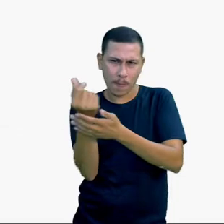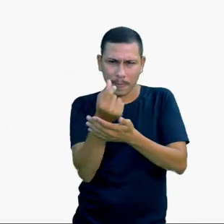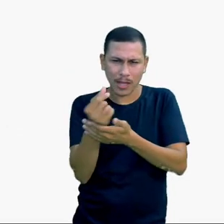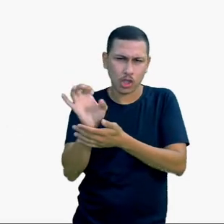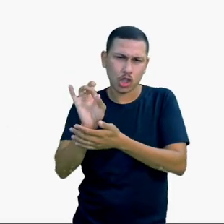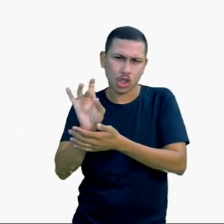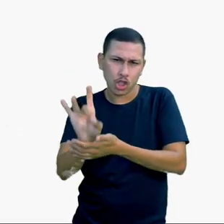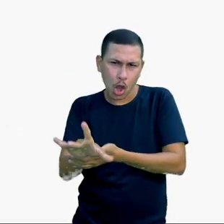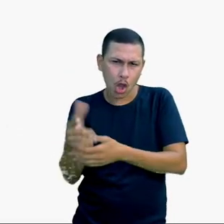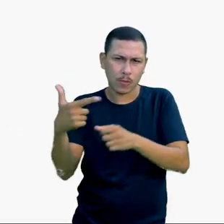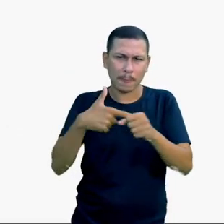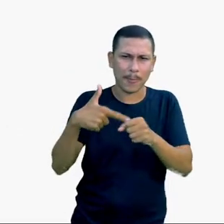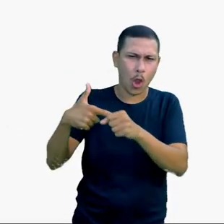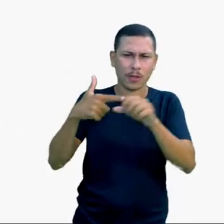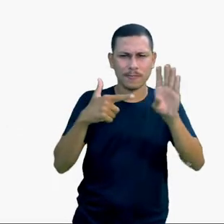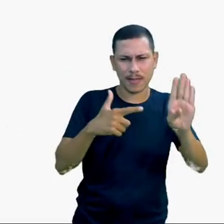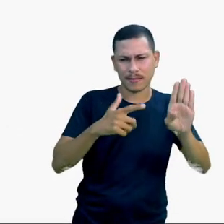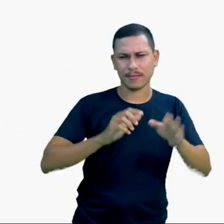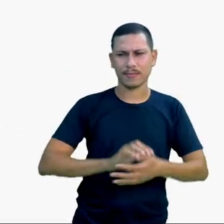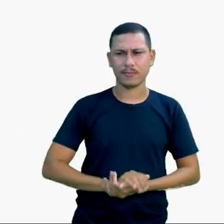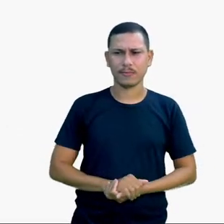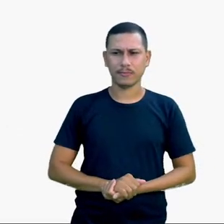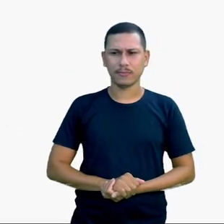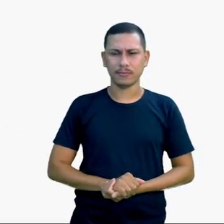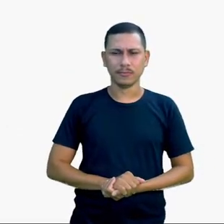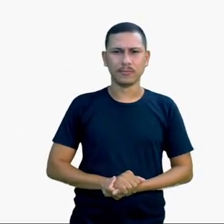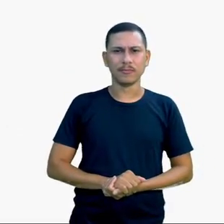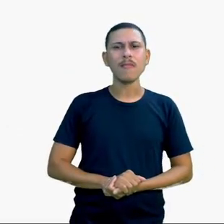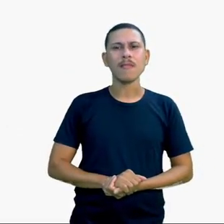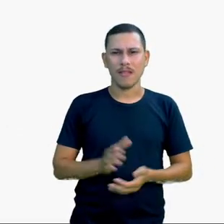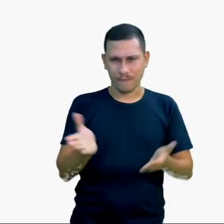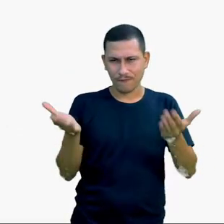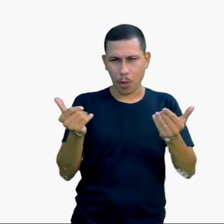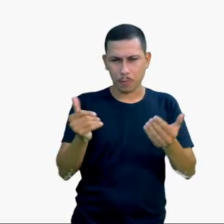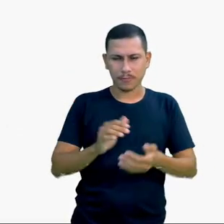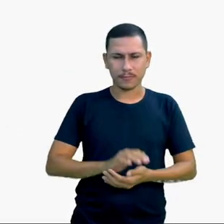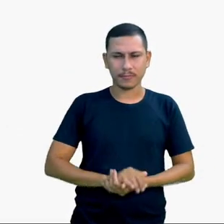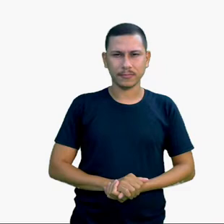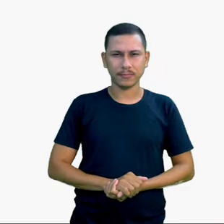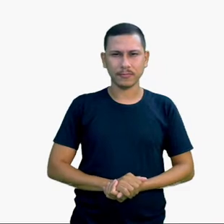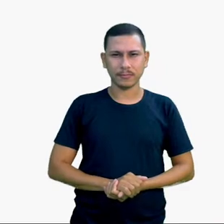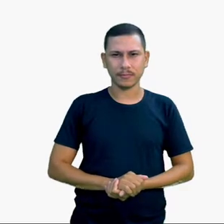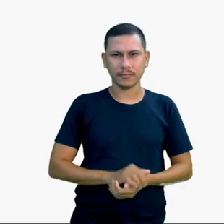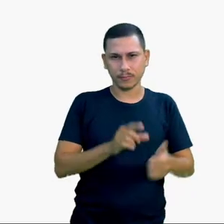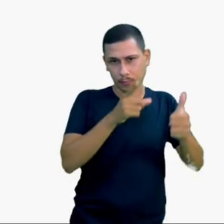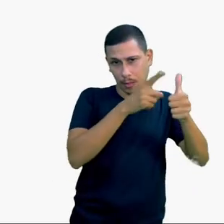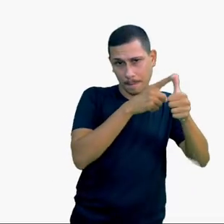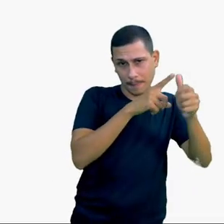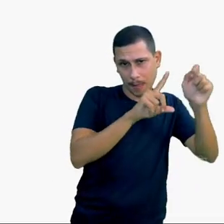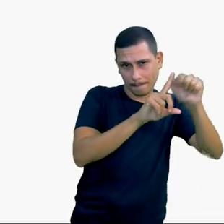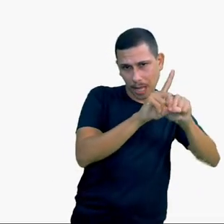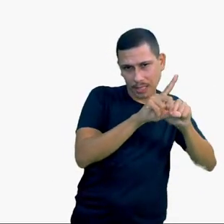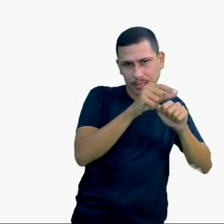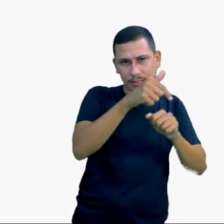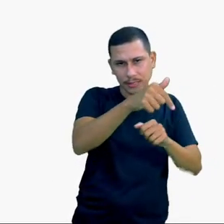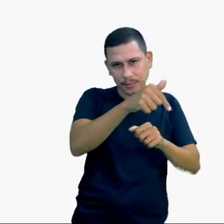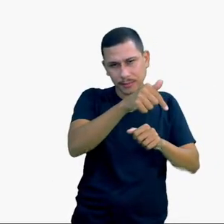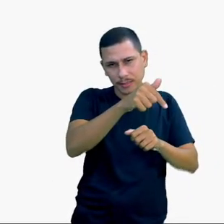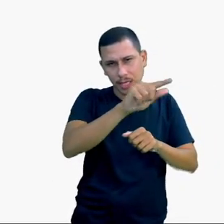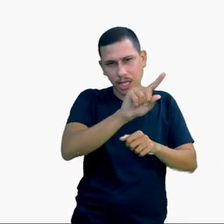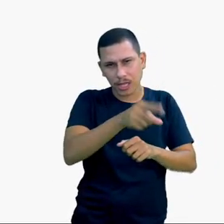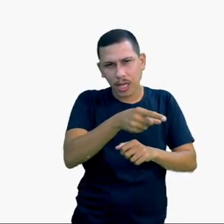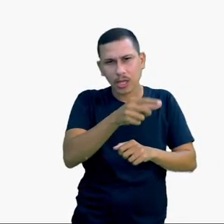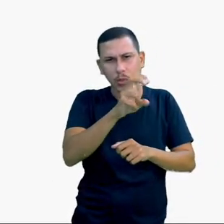do posto beta. Vamos fazer comigo? Vamos lá. No primeiro mês,